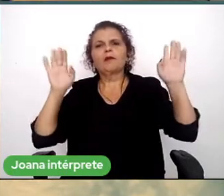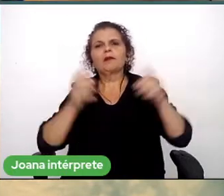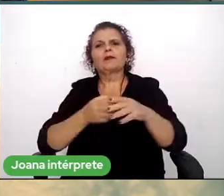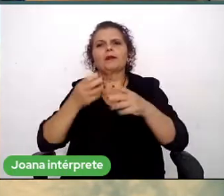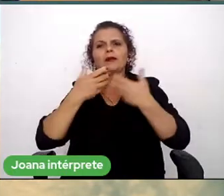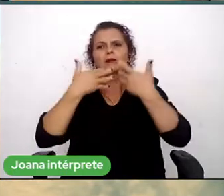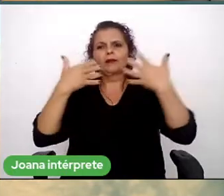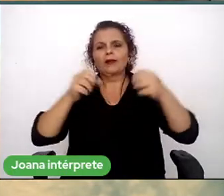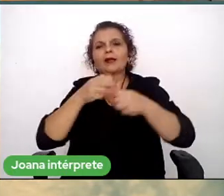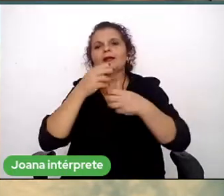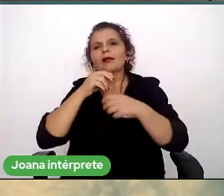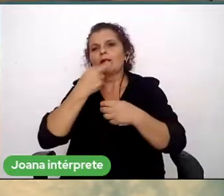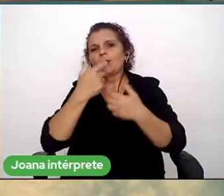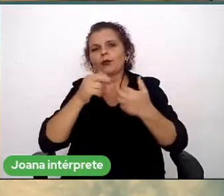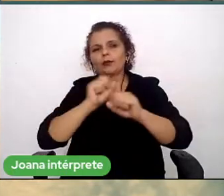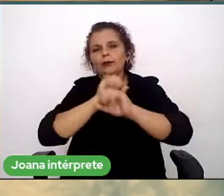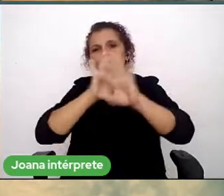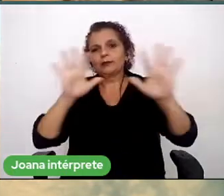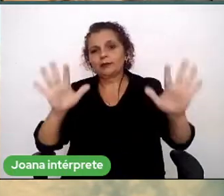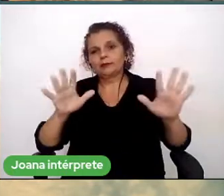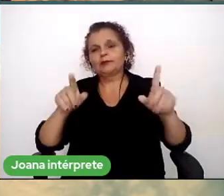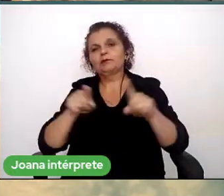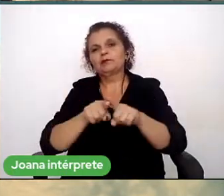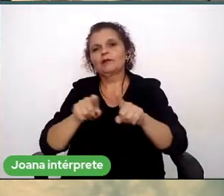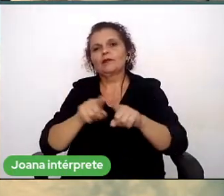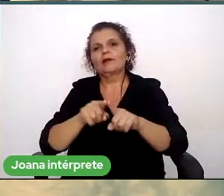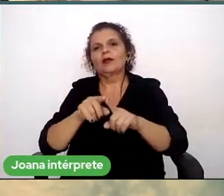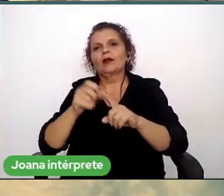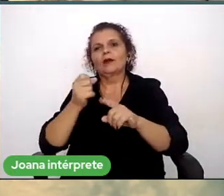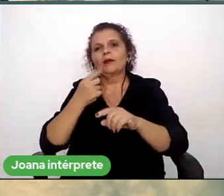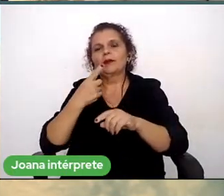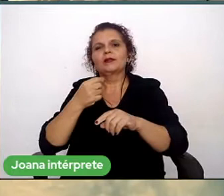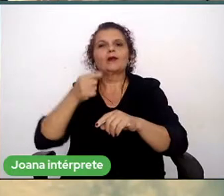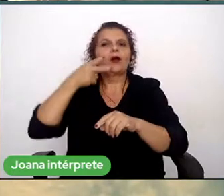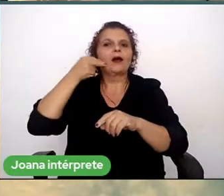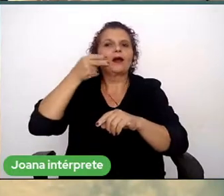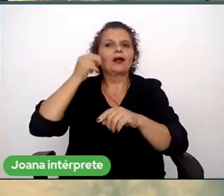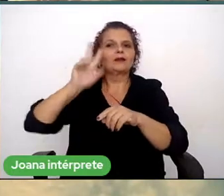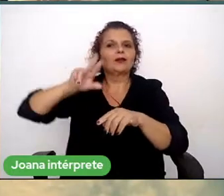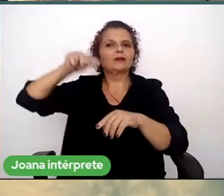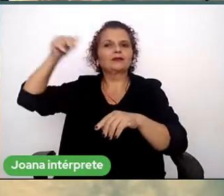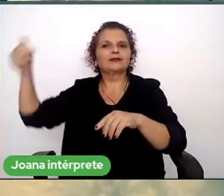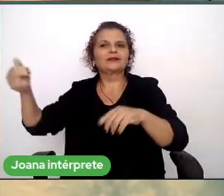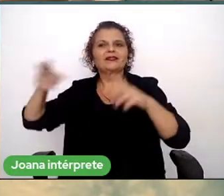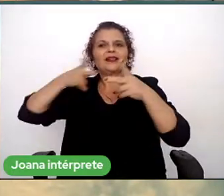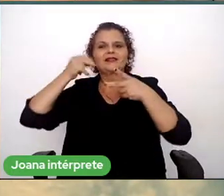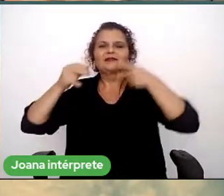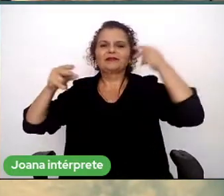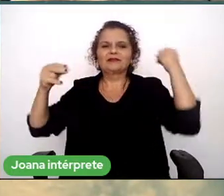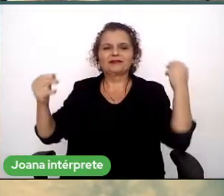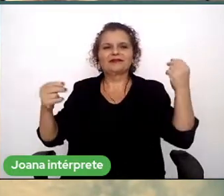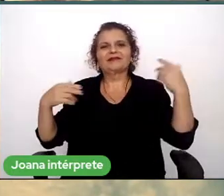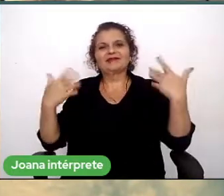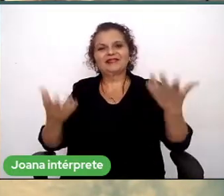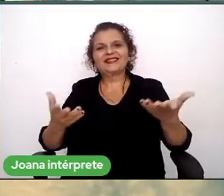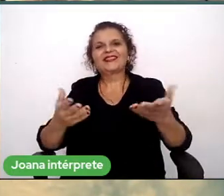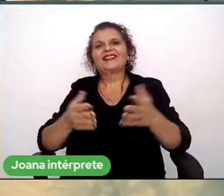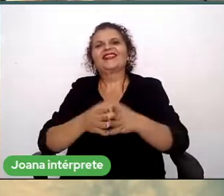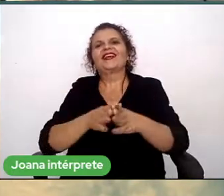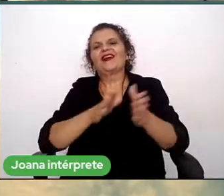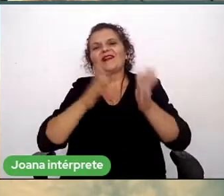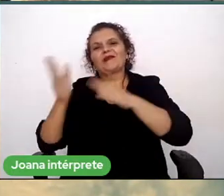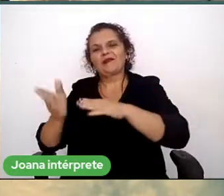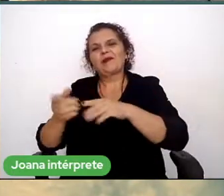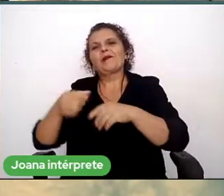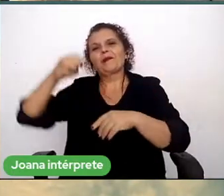cor bem claro e tem um cobertor ali então pode ser que algum momento aparece um dos gatos para ver com ele então com isso que eu passo a palavra para Mari de